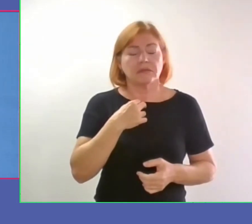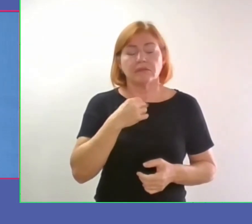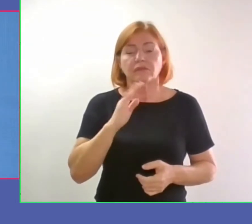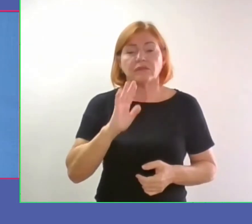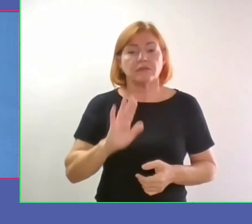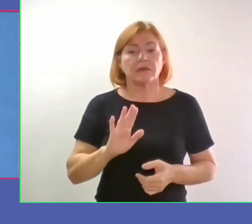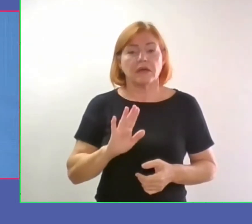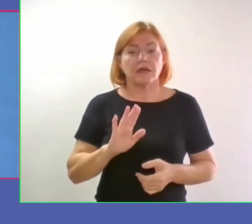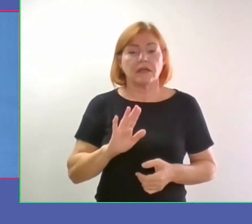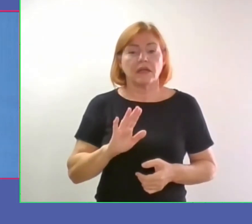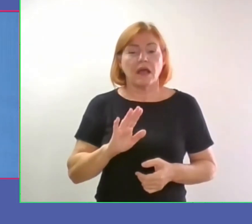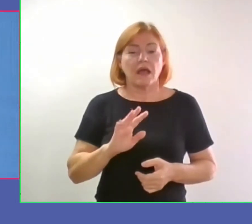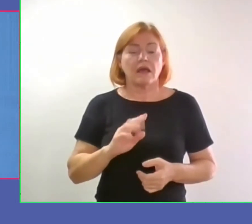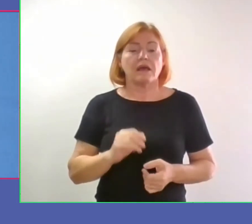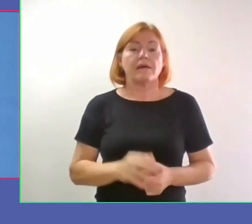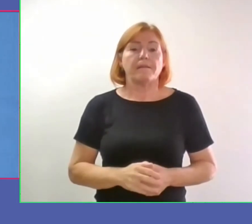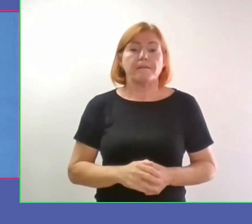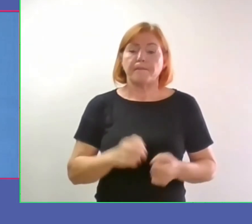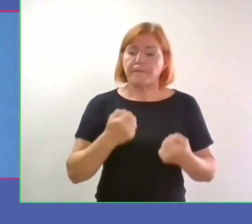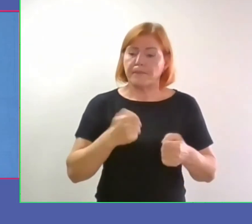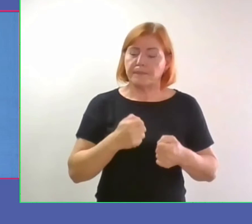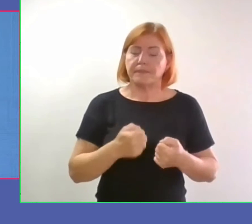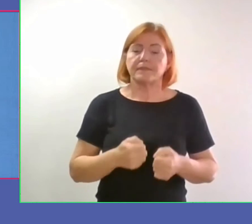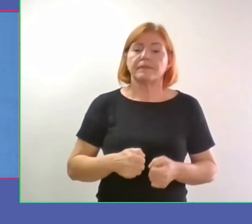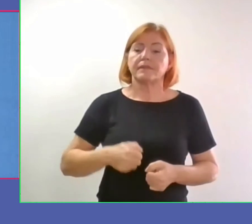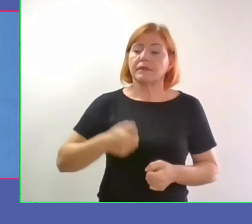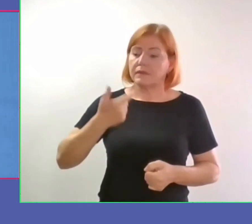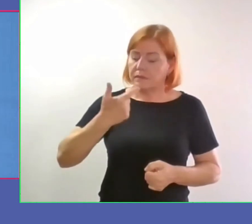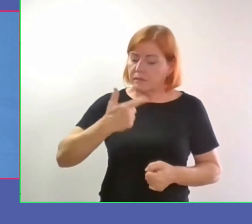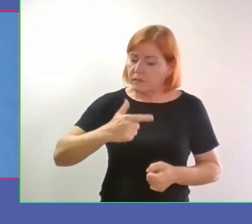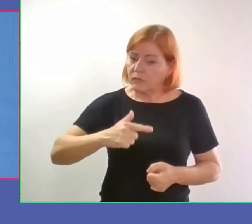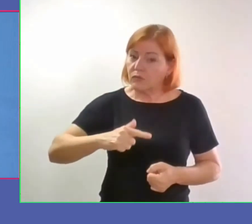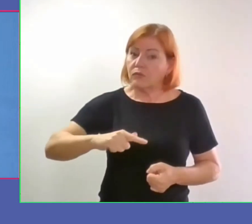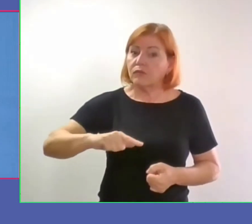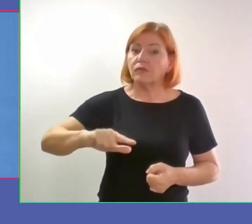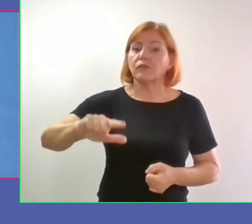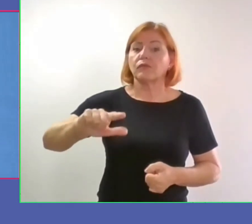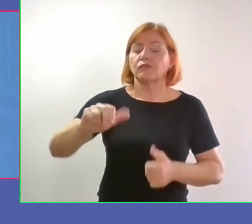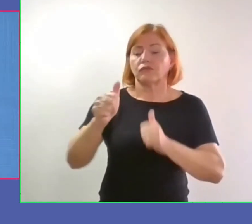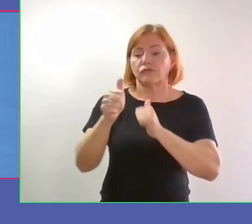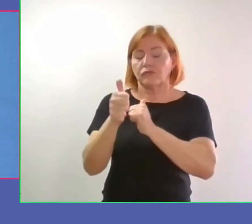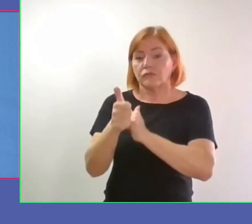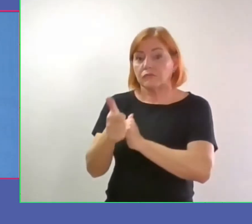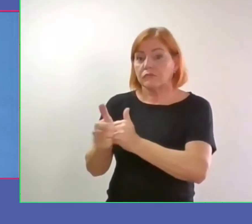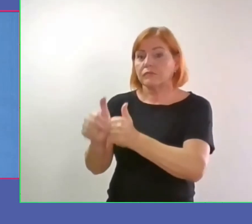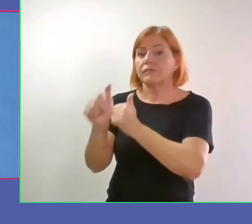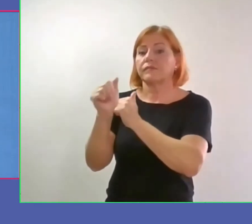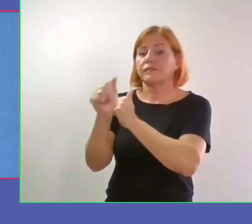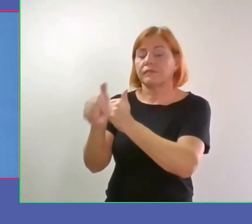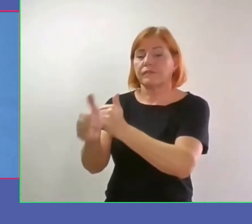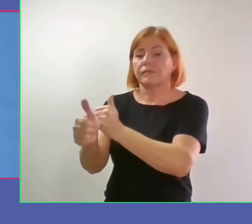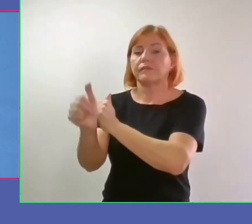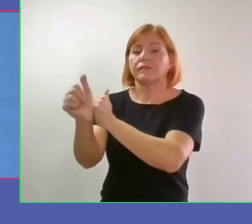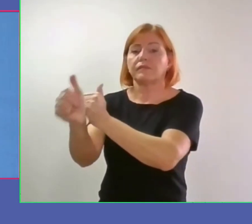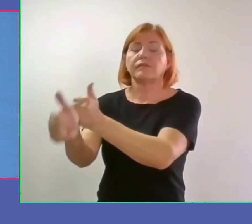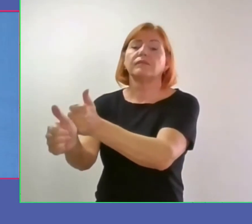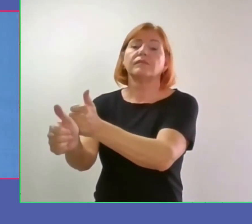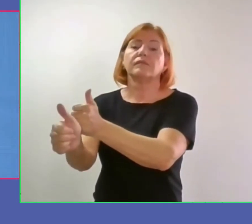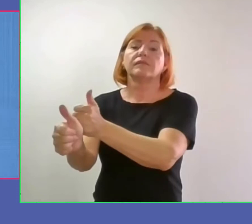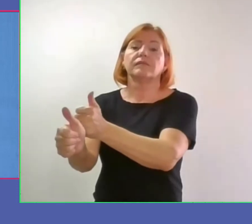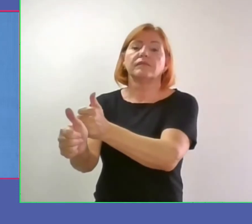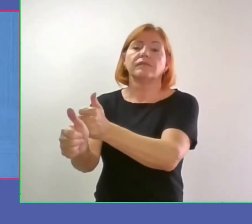Nós precisamos, irmãos, continuar seguindo o Senhor, com o coração contrito, com o